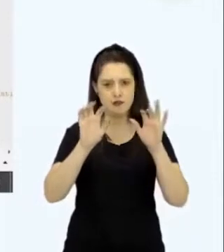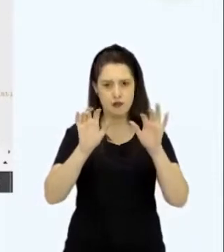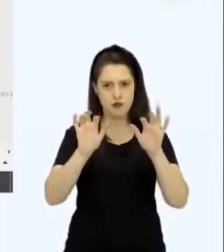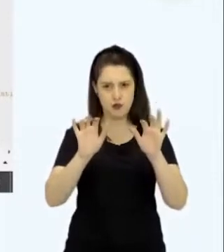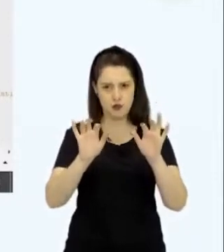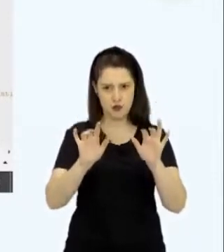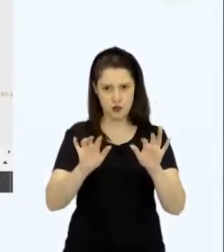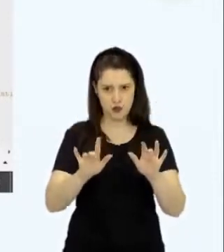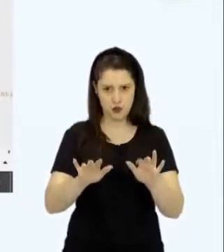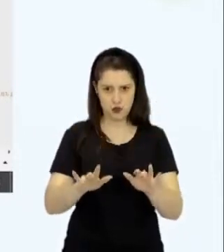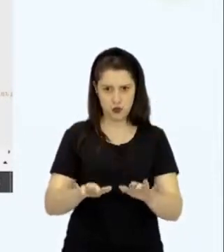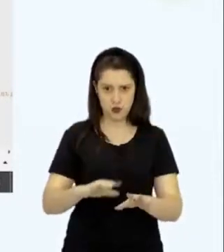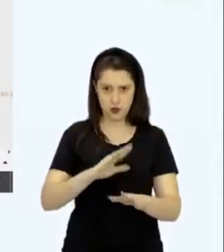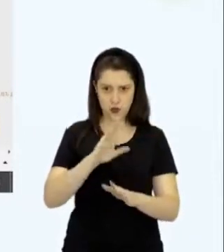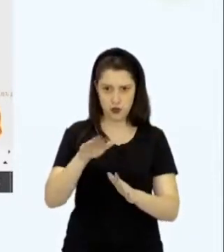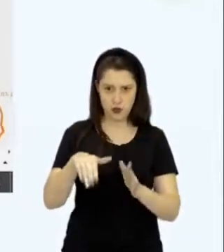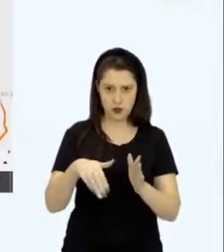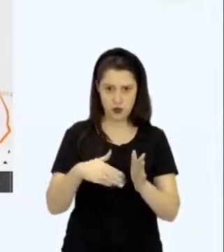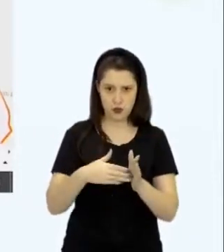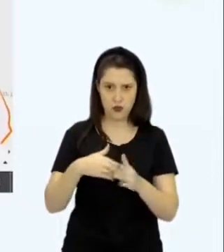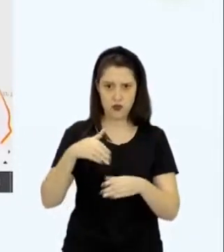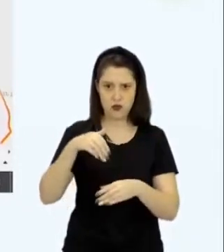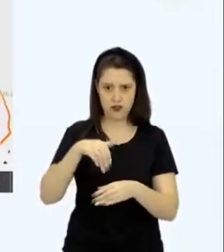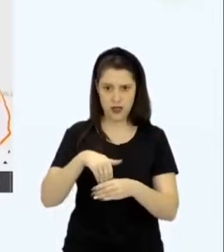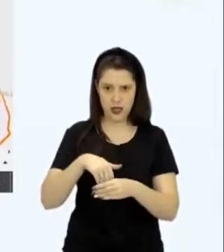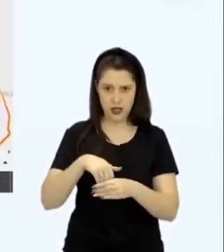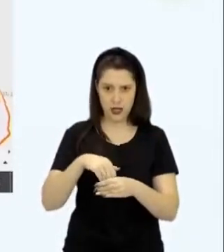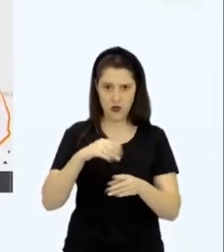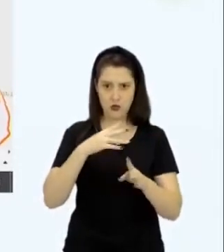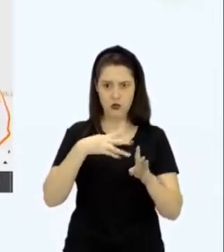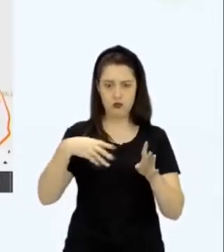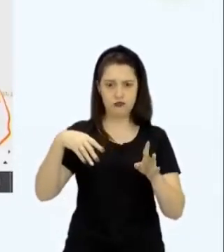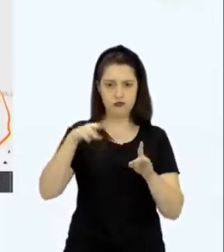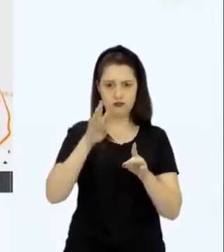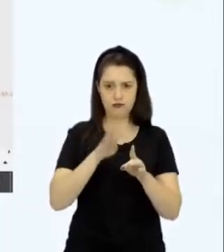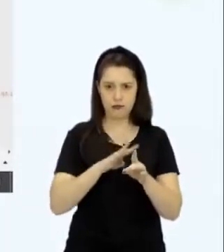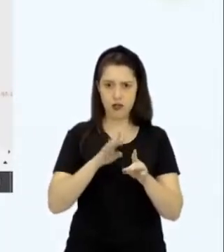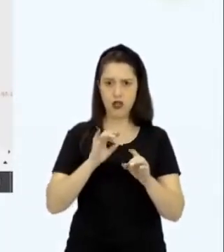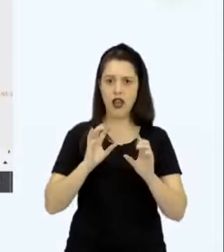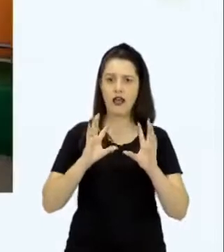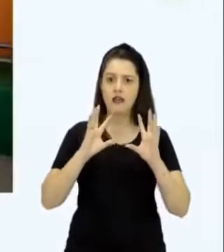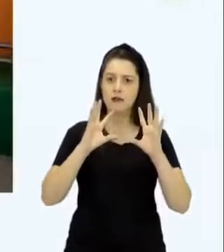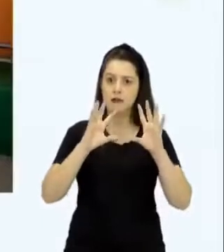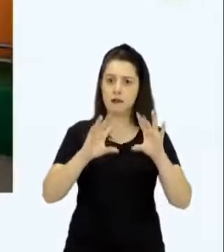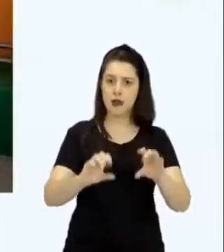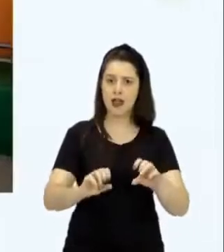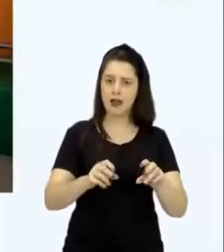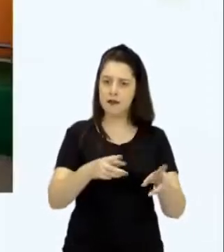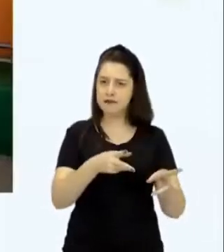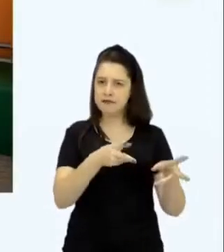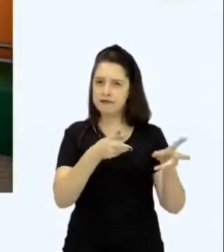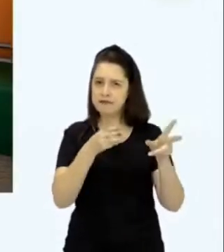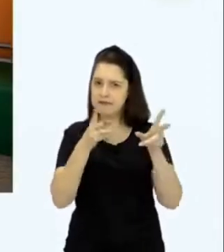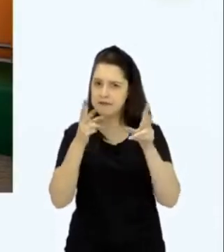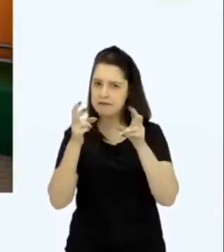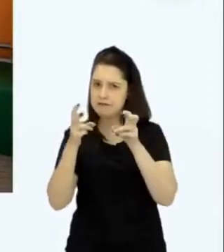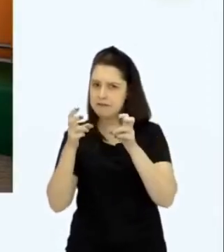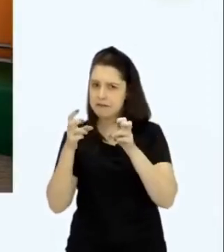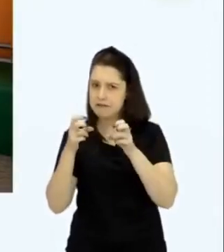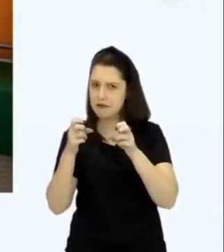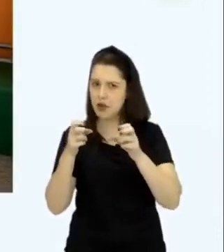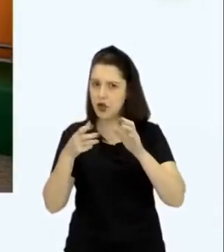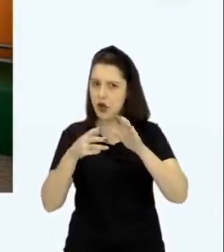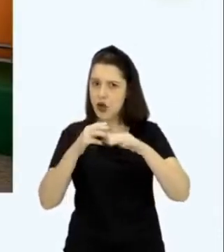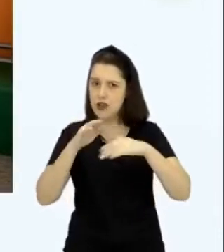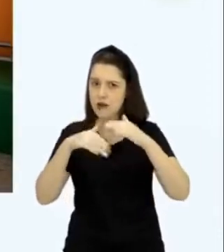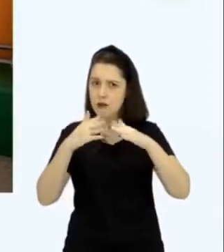sendo colocado ali dentro do seu mapeamento. Quando a gente pegar um potenciômetro, você vai perceber que conforme você vai girando